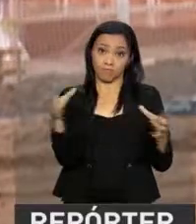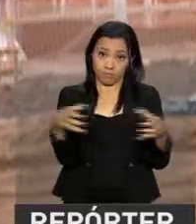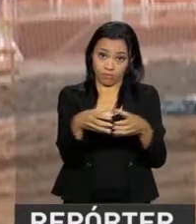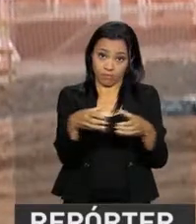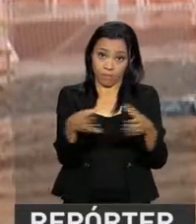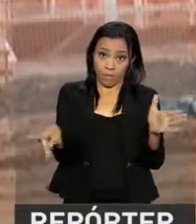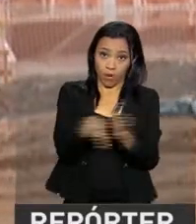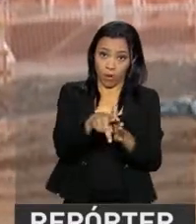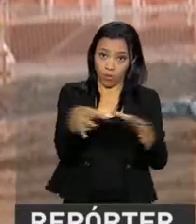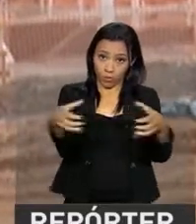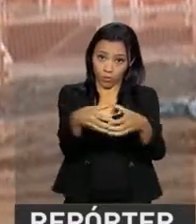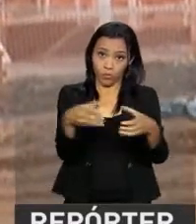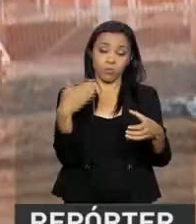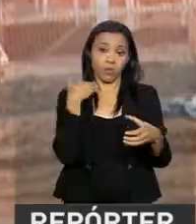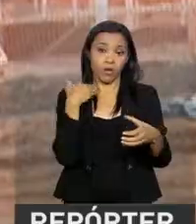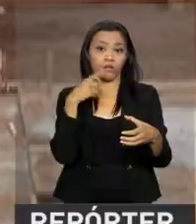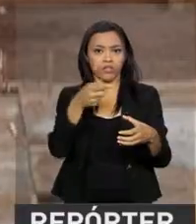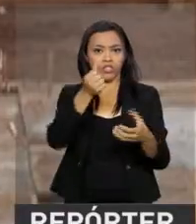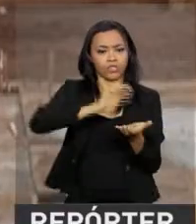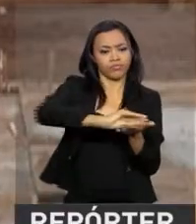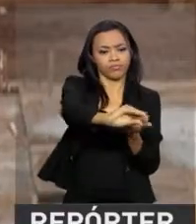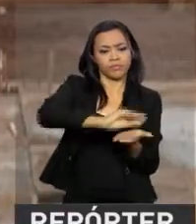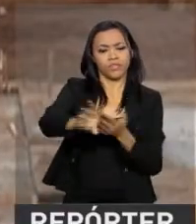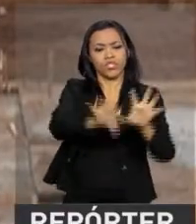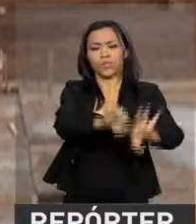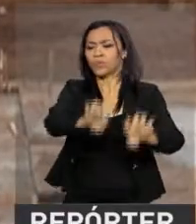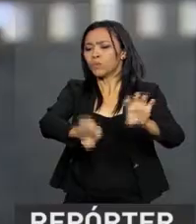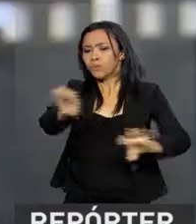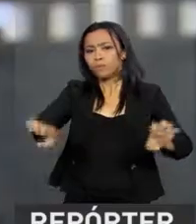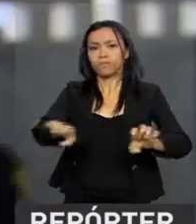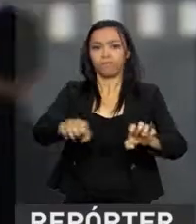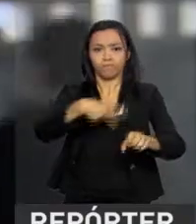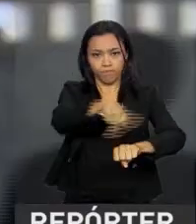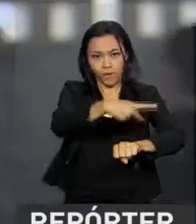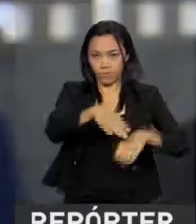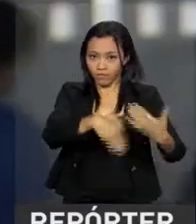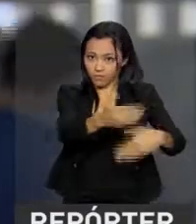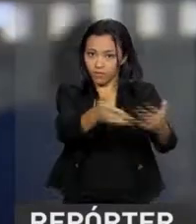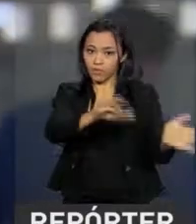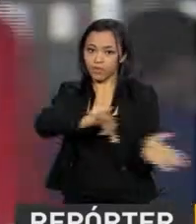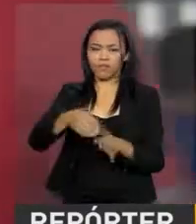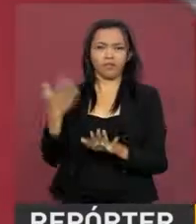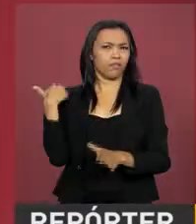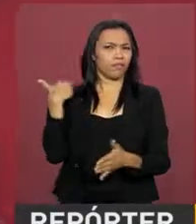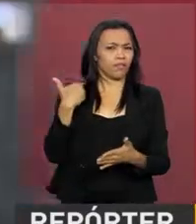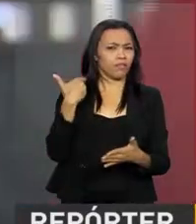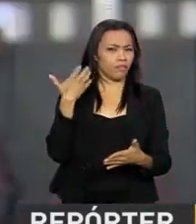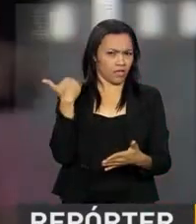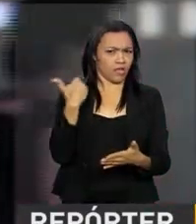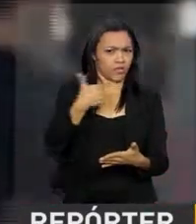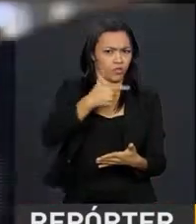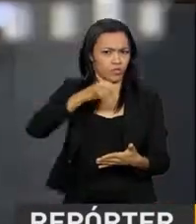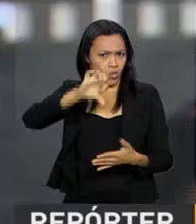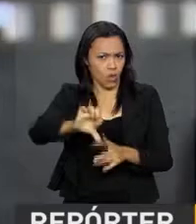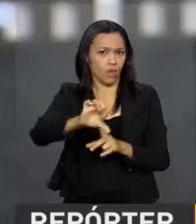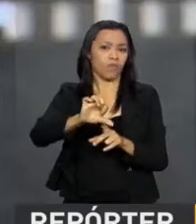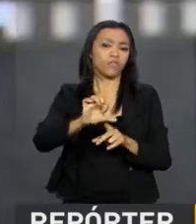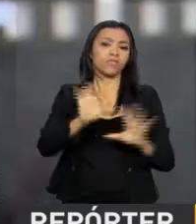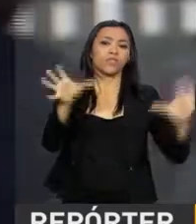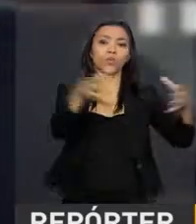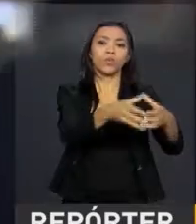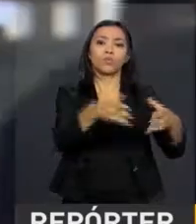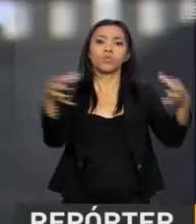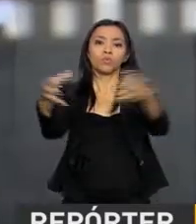que vai financiar projetos de infraestrutura em países em desenvolvimento desde 2009 os países se reúnem em cúpulas ou seja